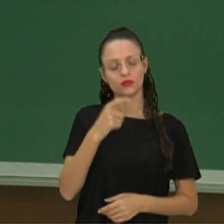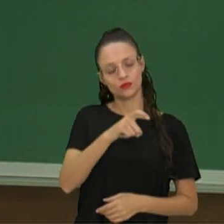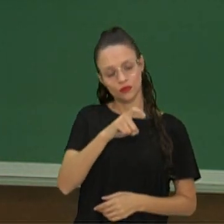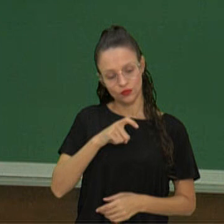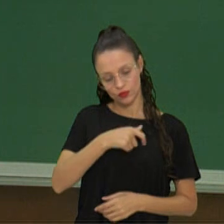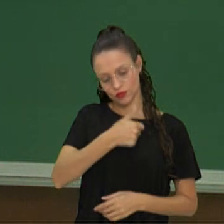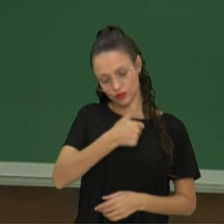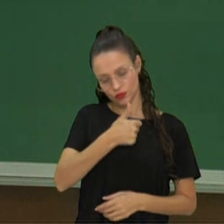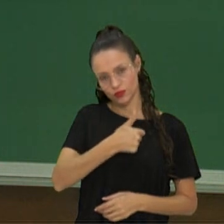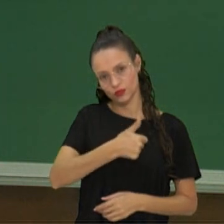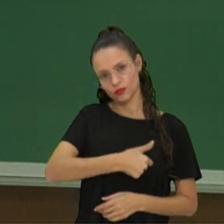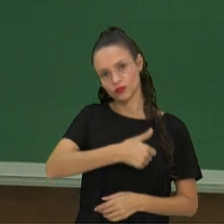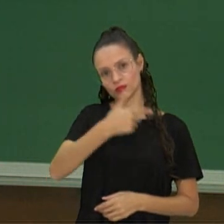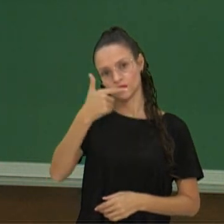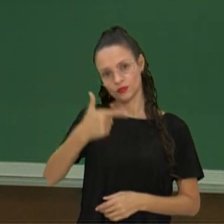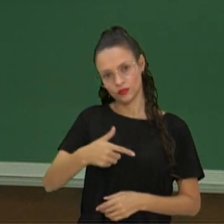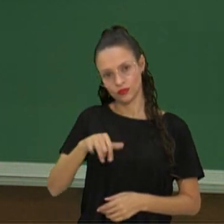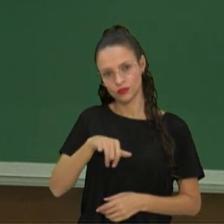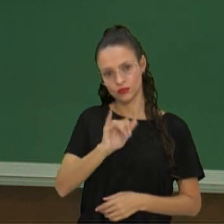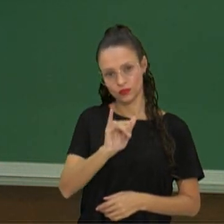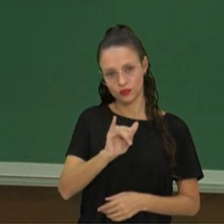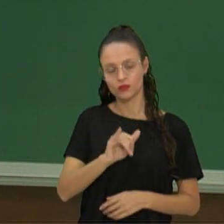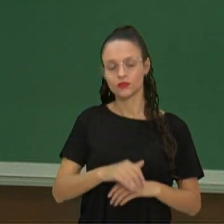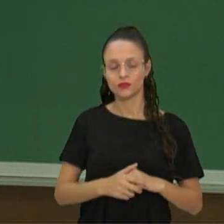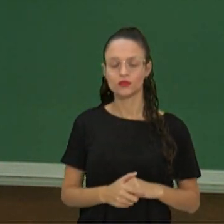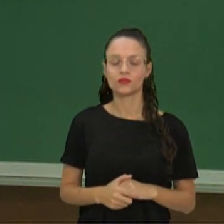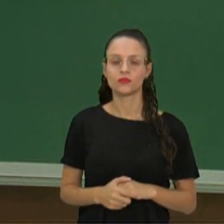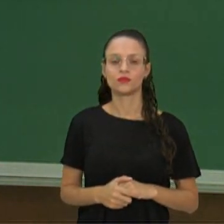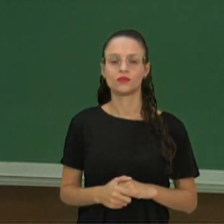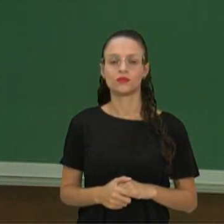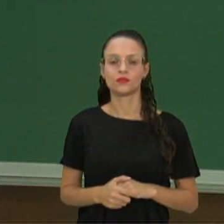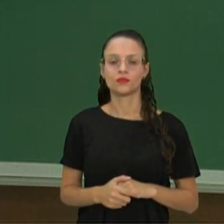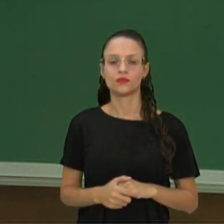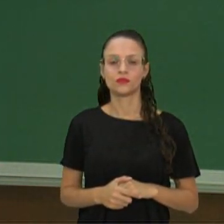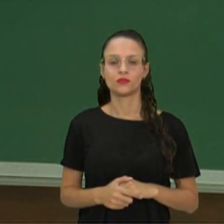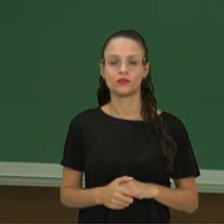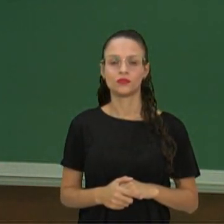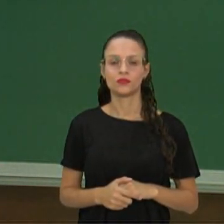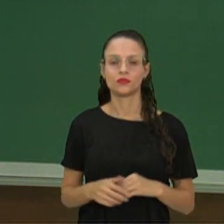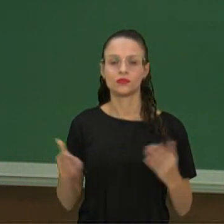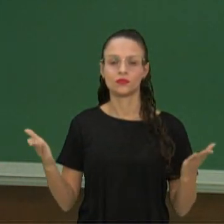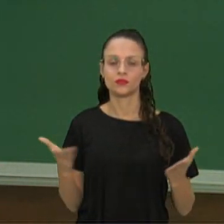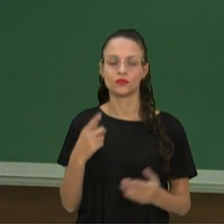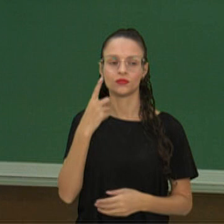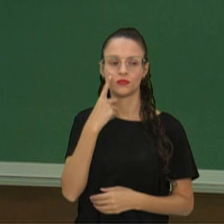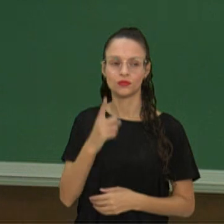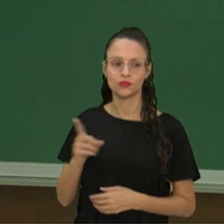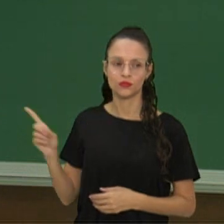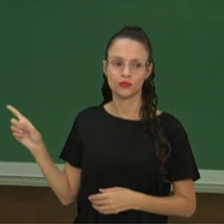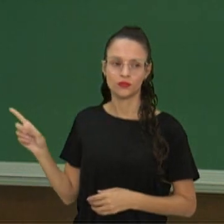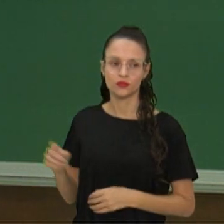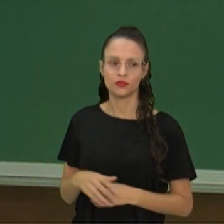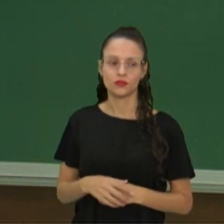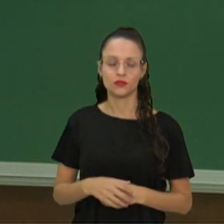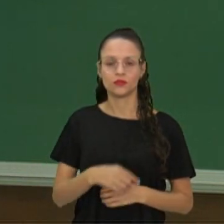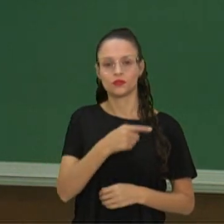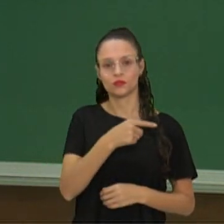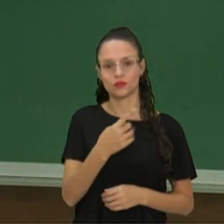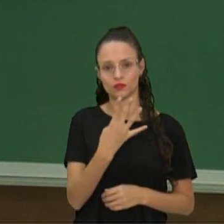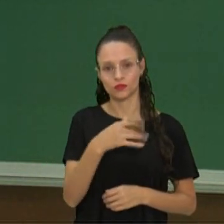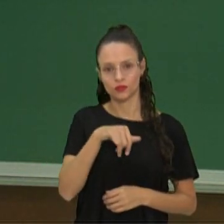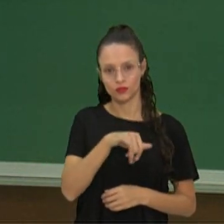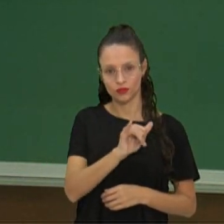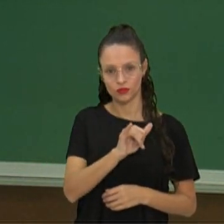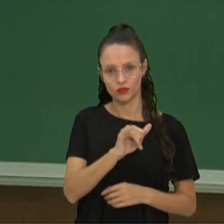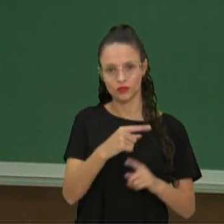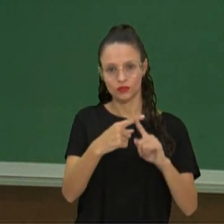e y depois, para já facilitar na hora de reduzir os termos semelhantes. Agora dá uma olhada aqui no último termo, menos 4y